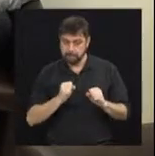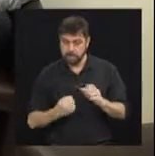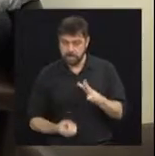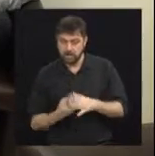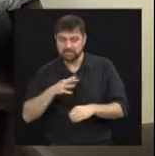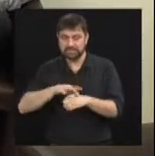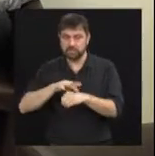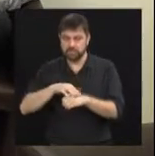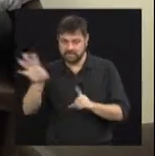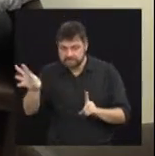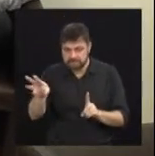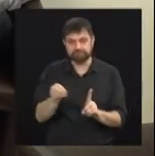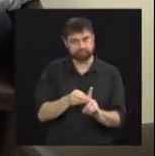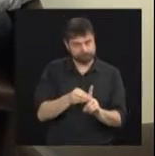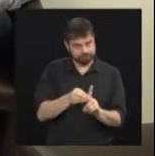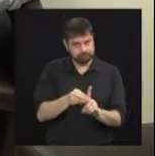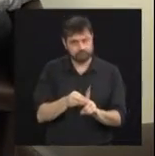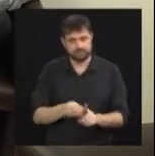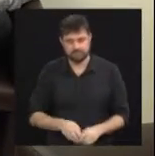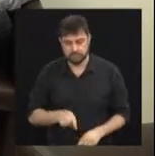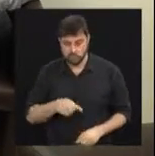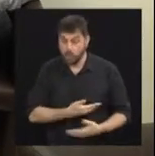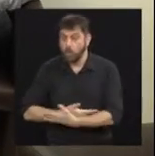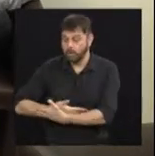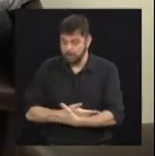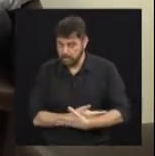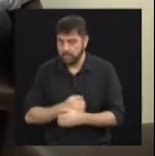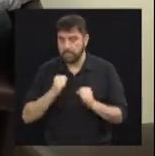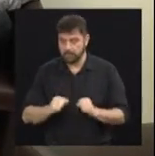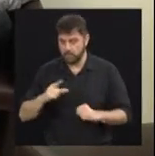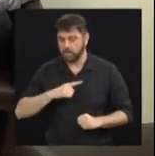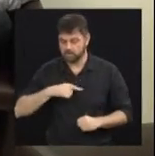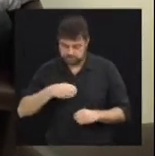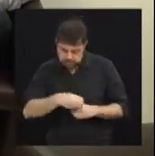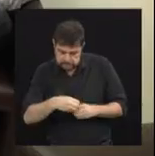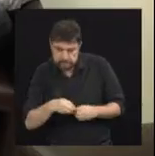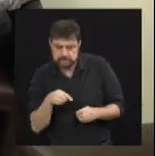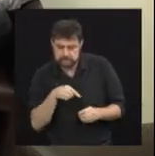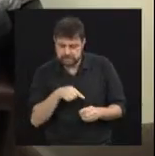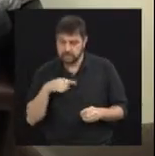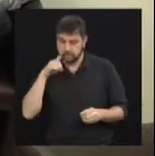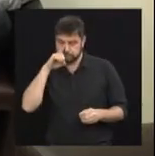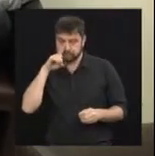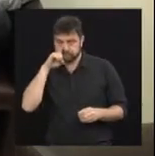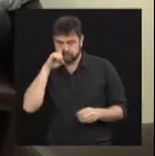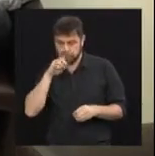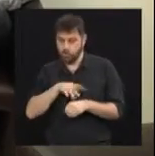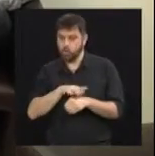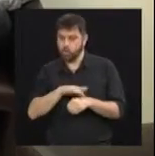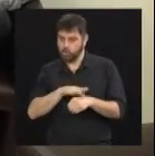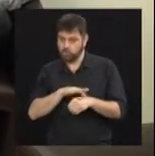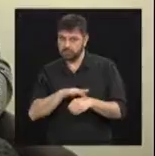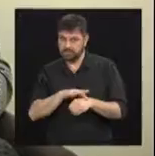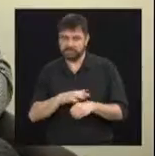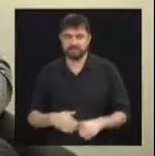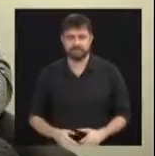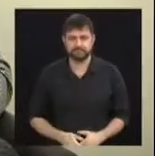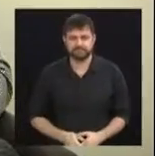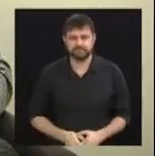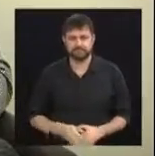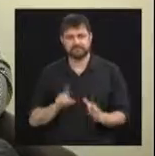indicação para isso. Alguma indicação de que o bebê pode vir Isso, com... algum risco maior de que possa haver alguma alteração.